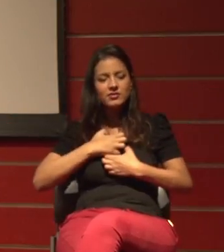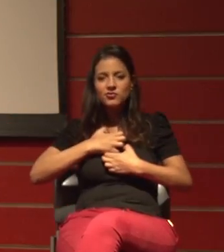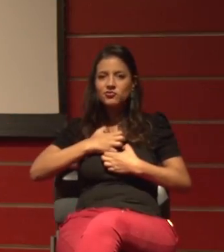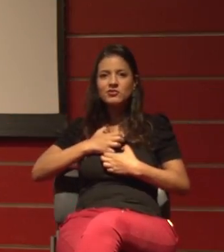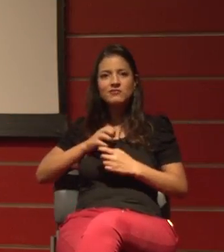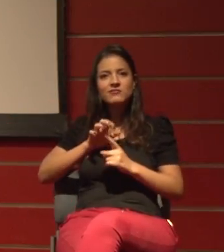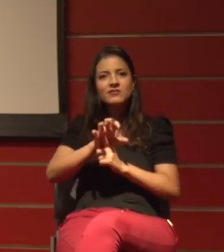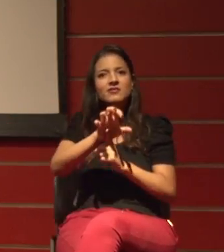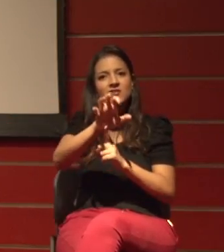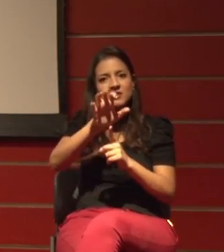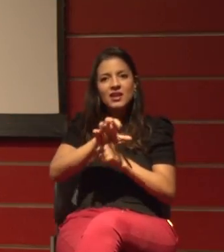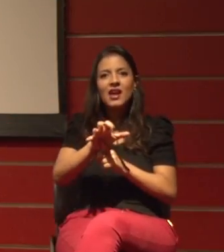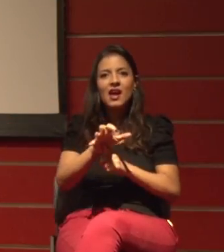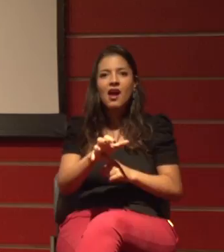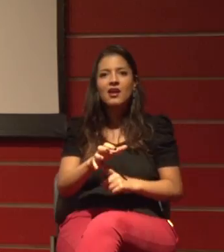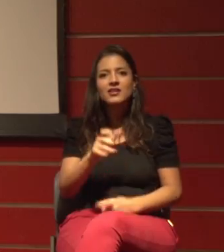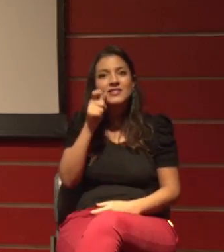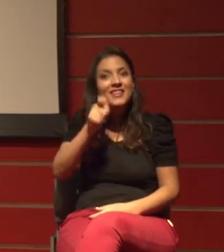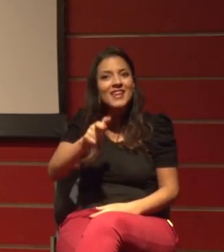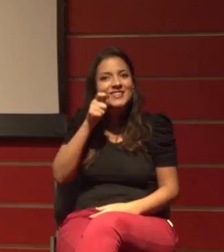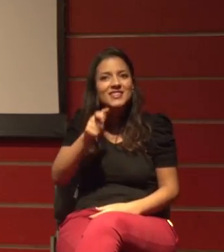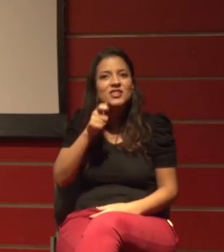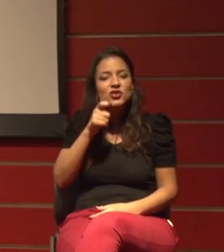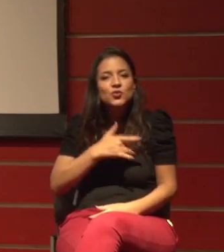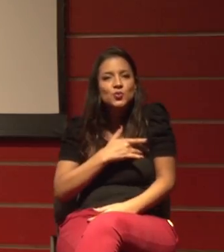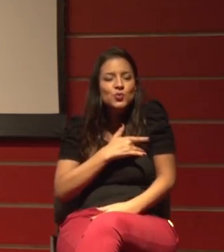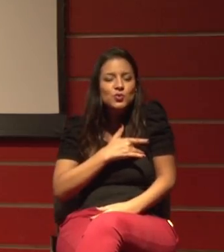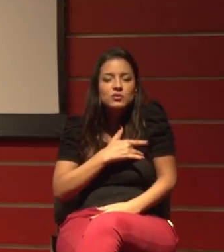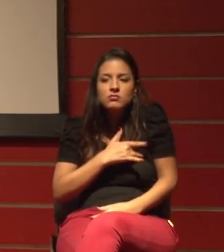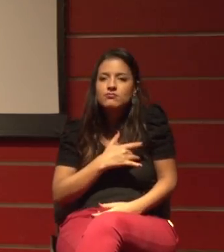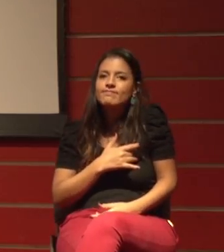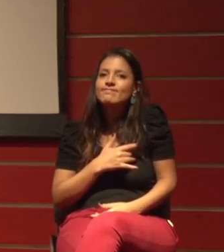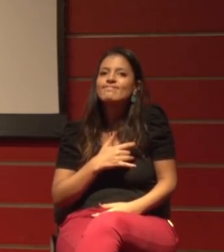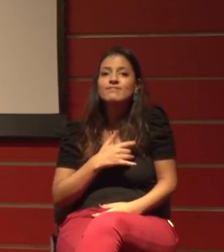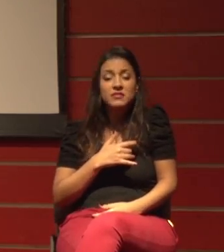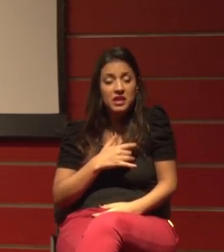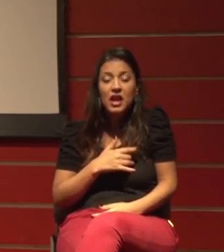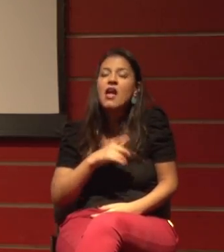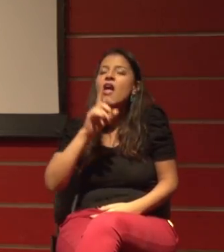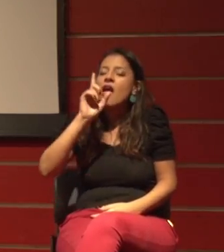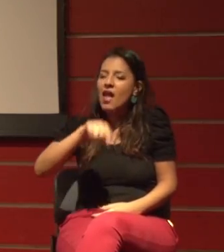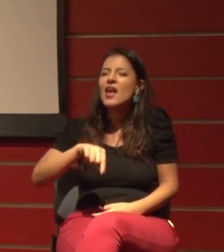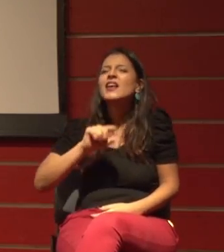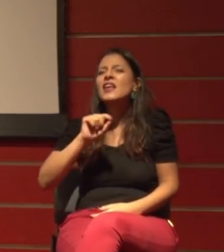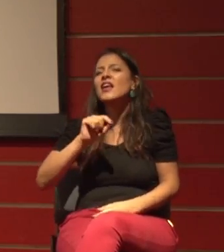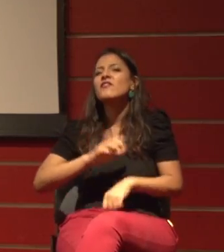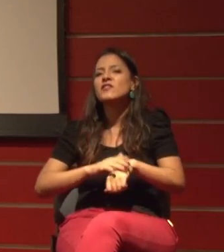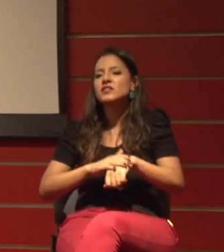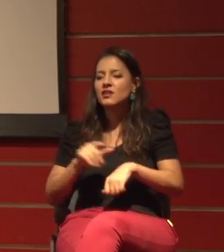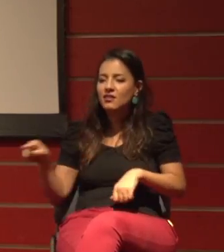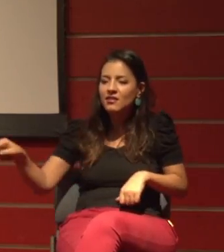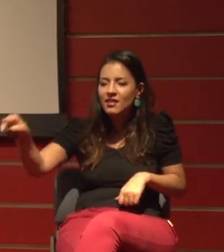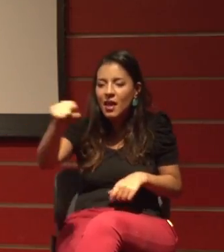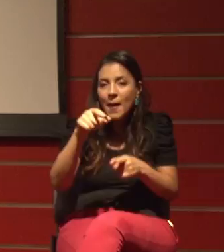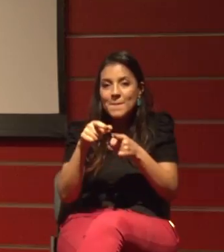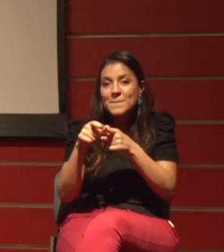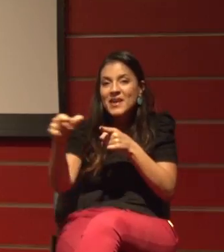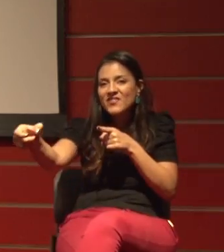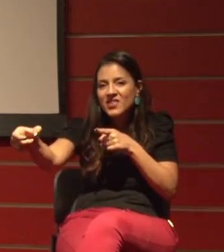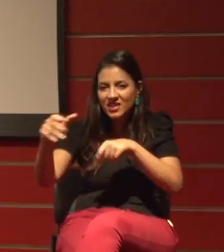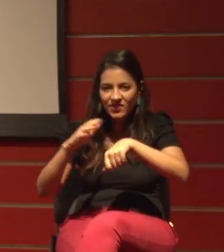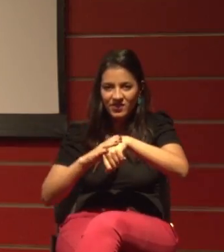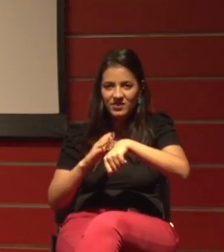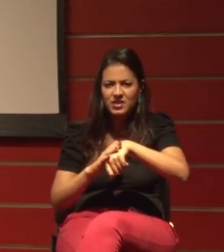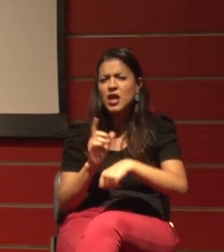mais coração tá para surgir de quem tá produzindo arte nas periferias nas periferias eu digo não